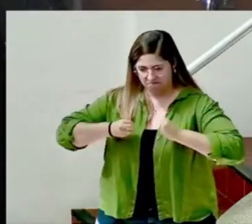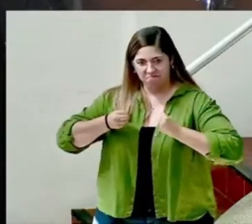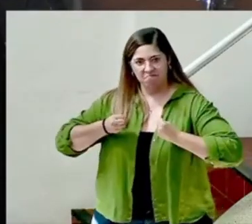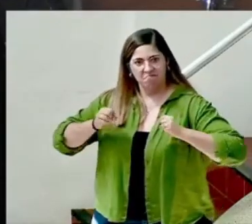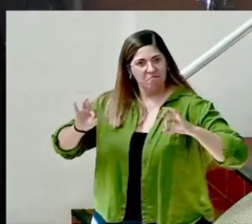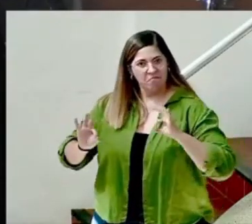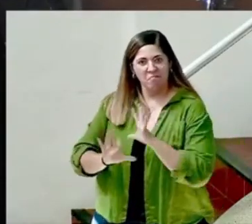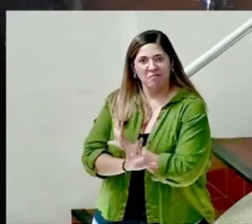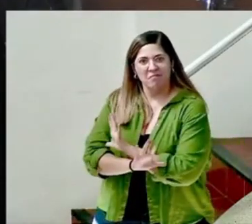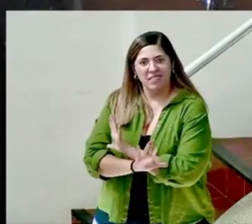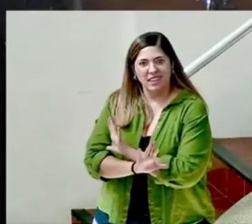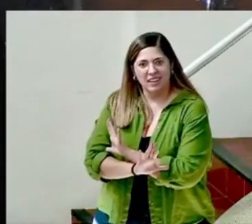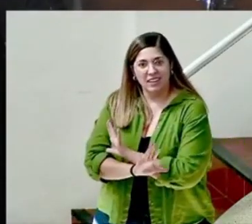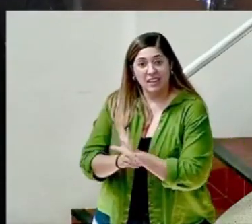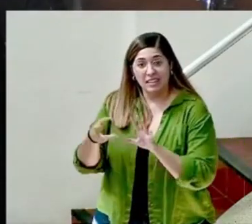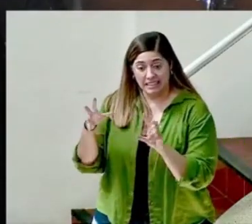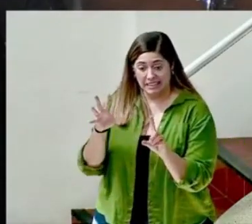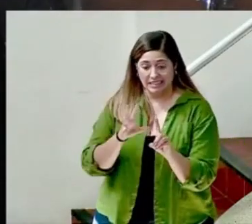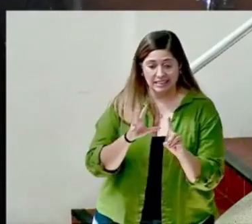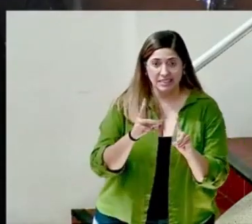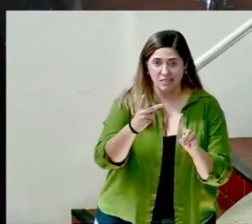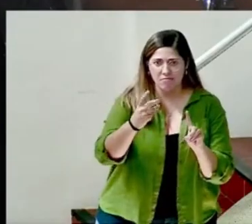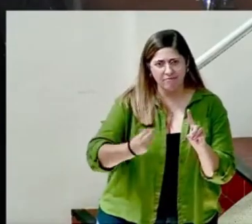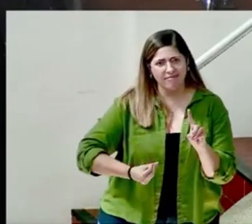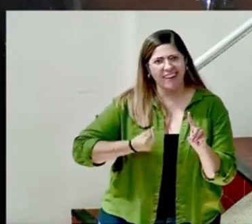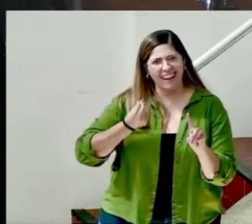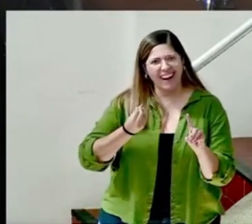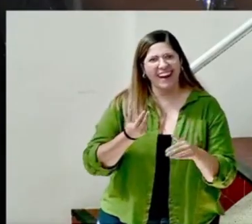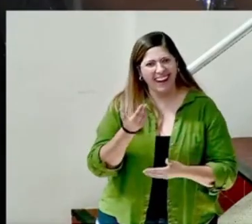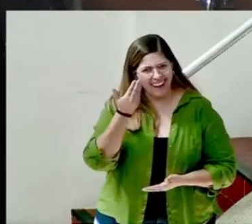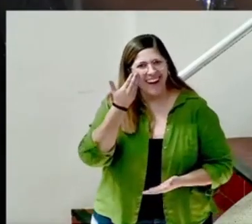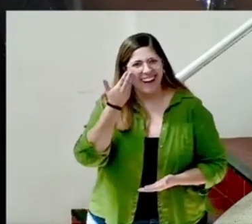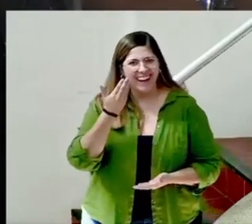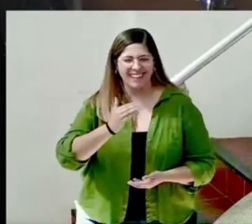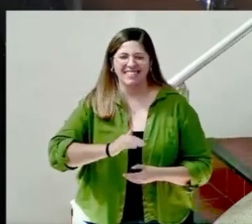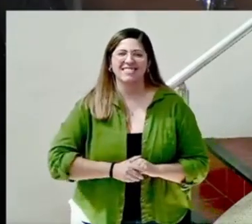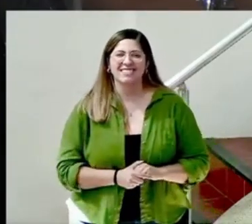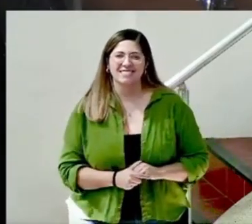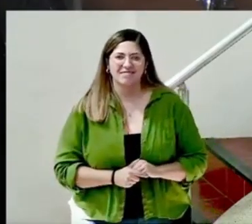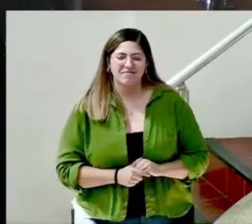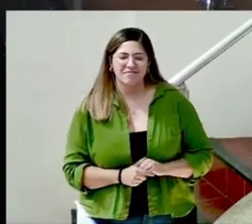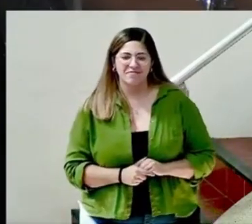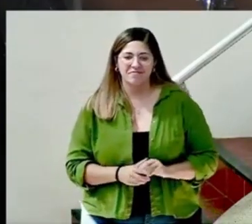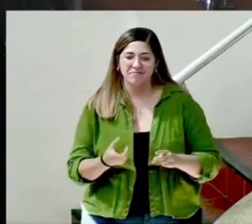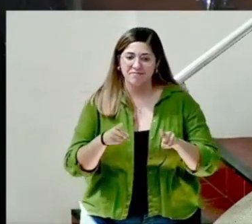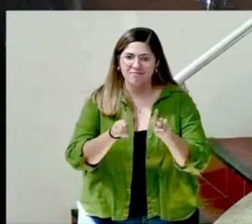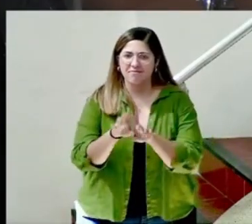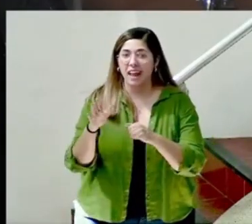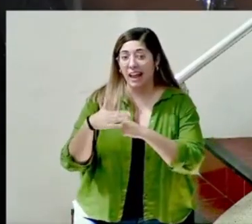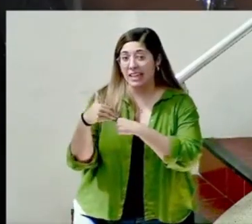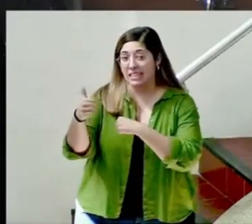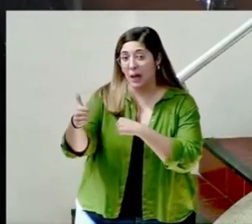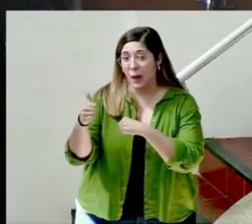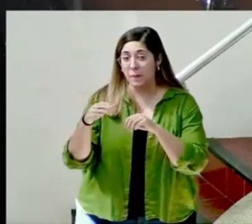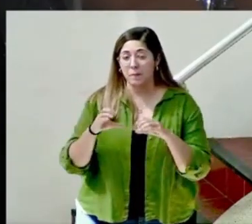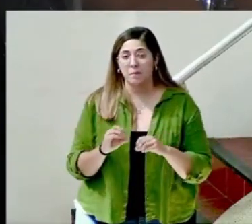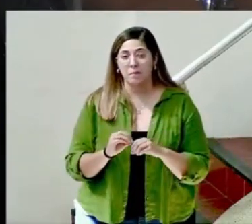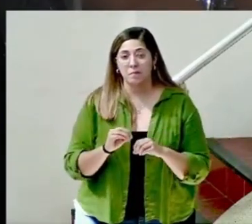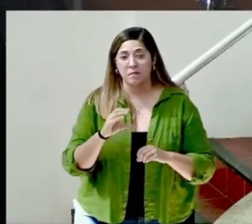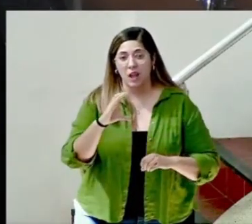involuntariamente influenciará o seu modo de viver. É isso que chamamos de cosmovisão.